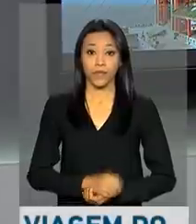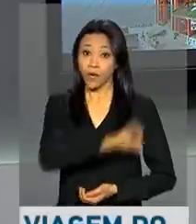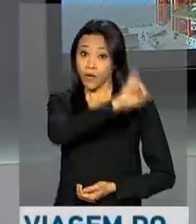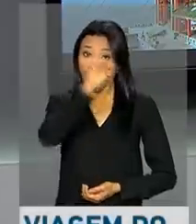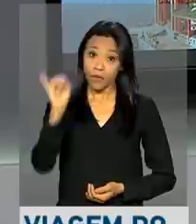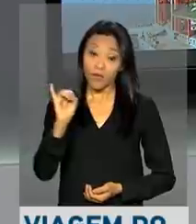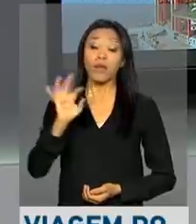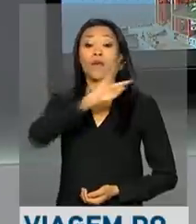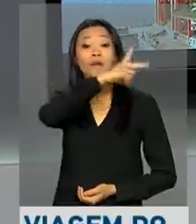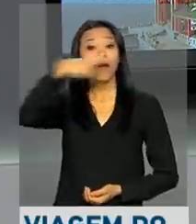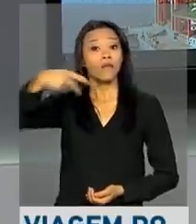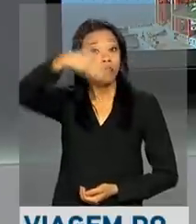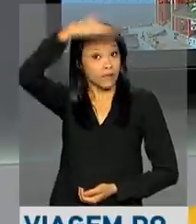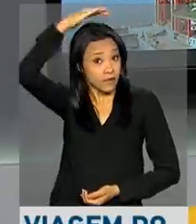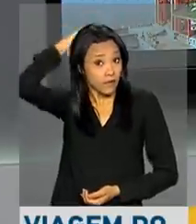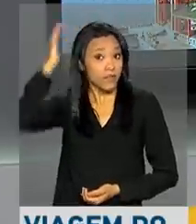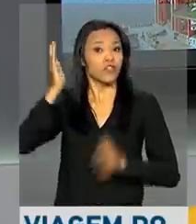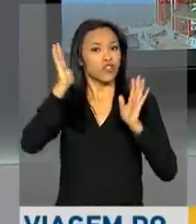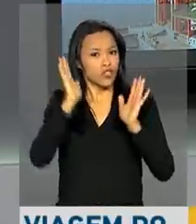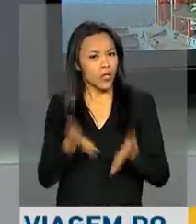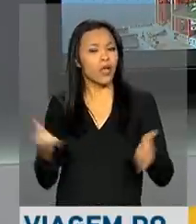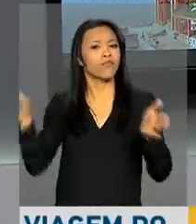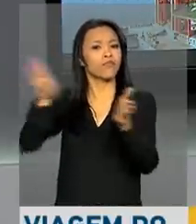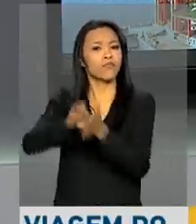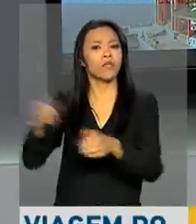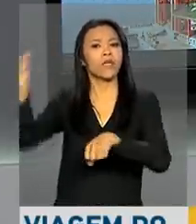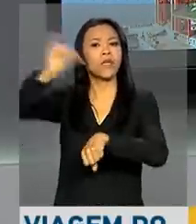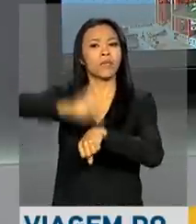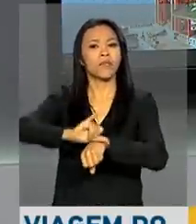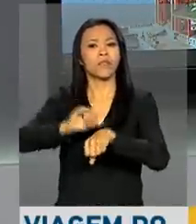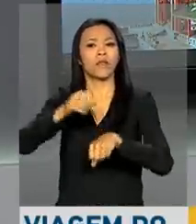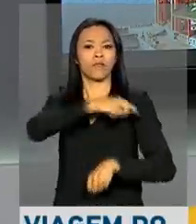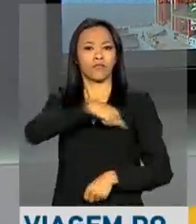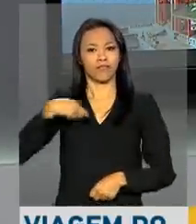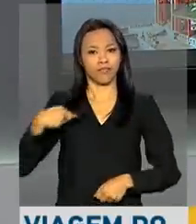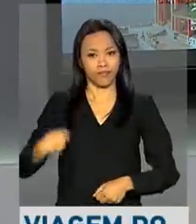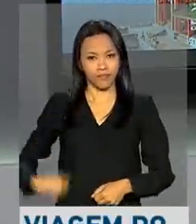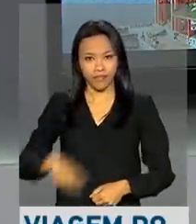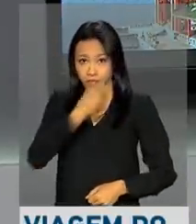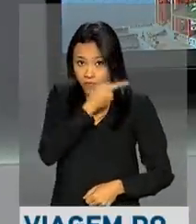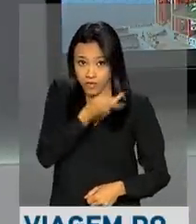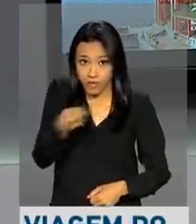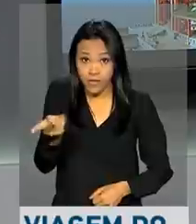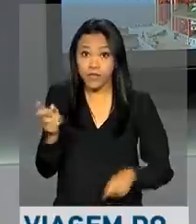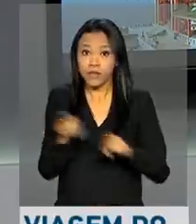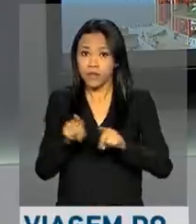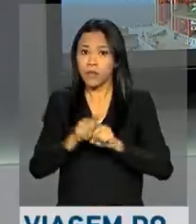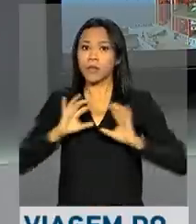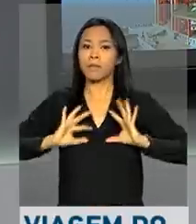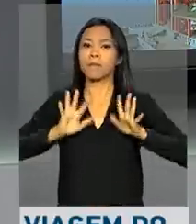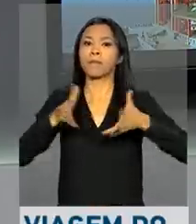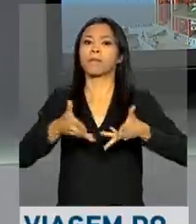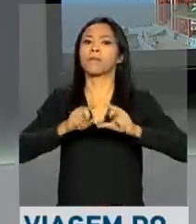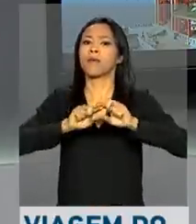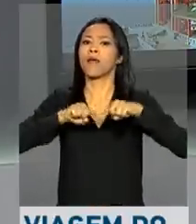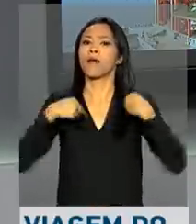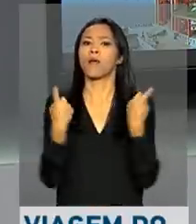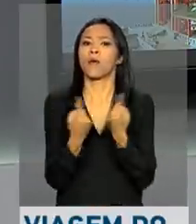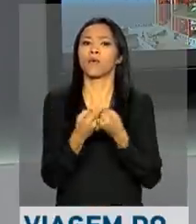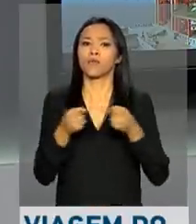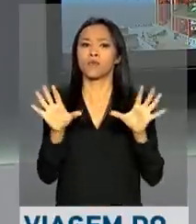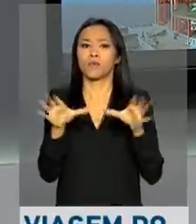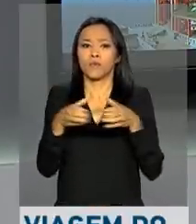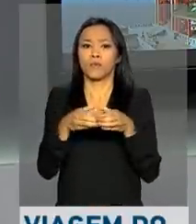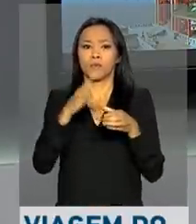Olá! O presidente Michel Temer já está em Pequim para a visita de Estado à China e também para participar da reunião de cúpula do